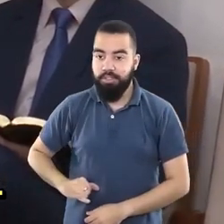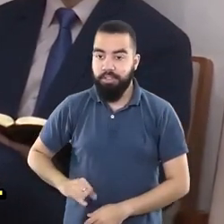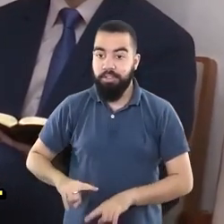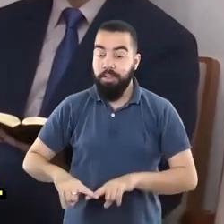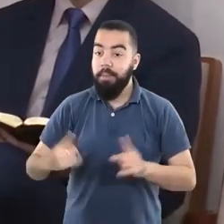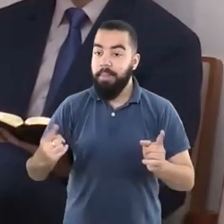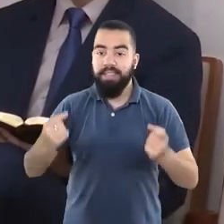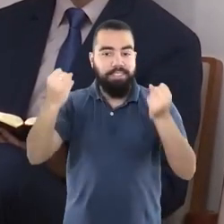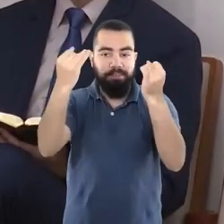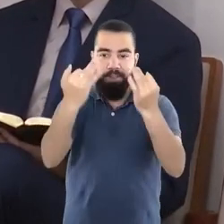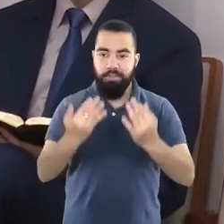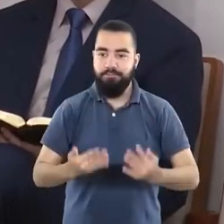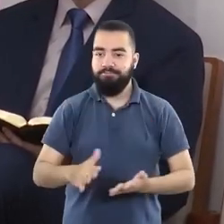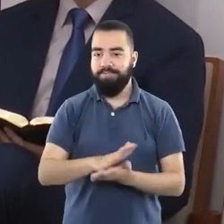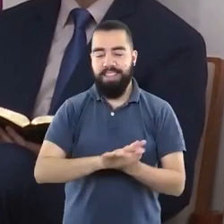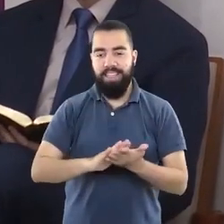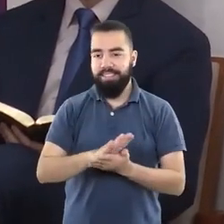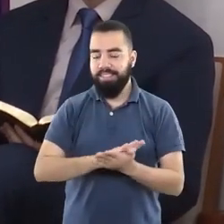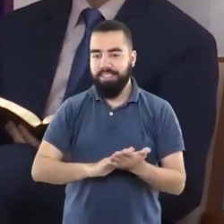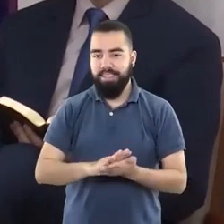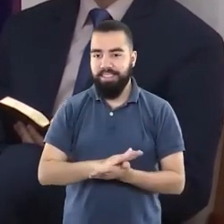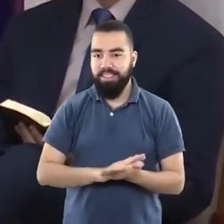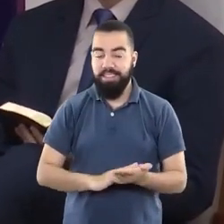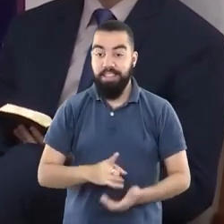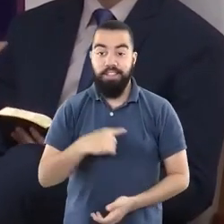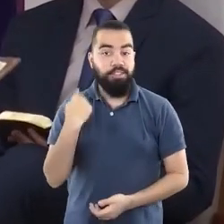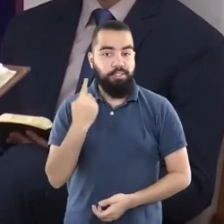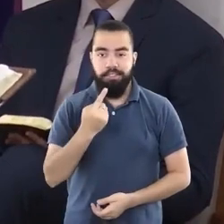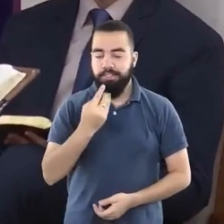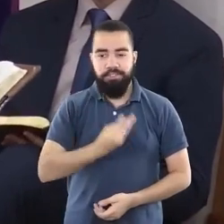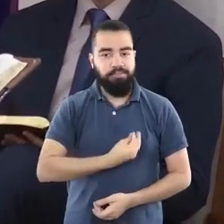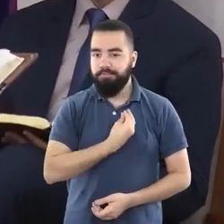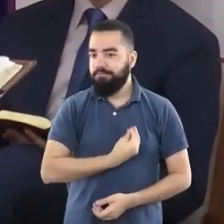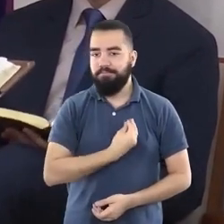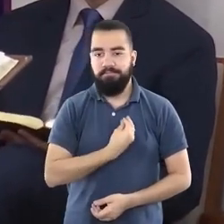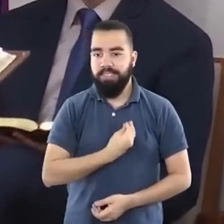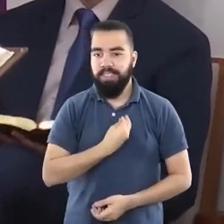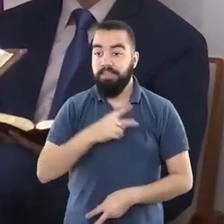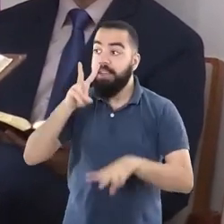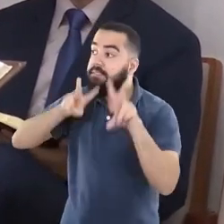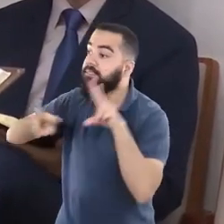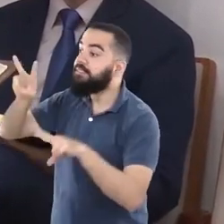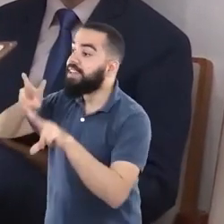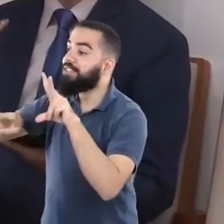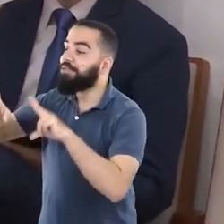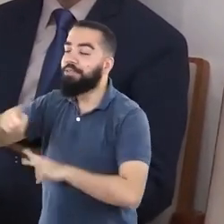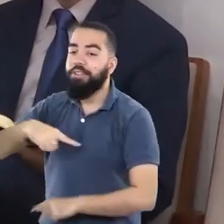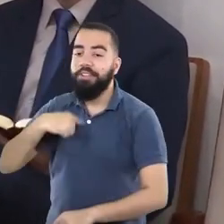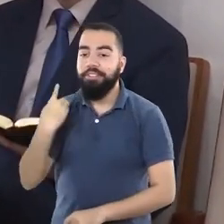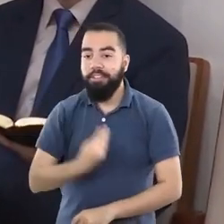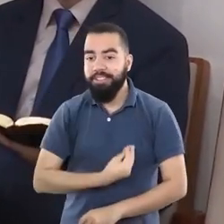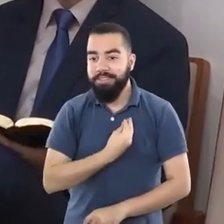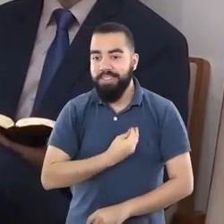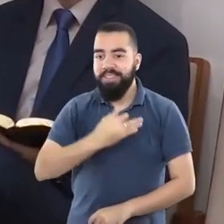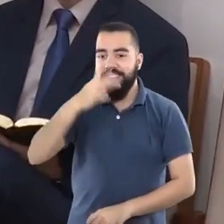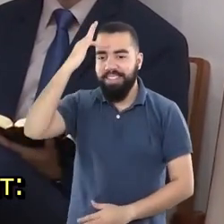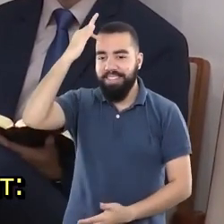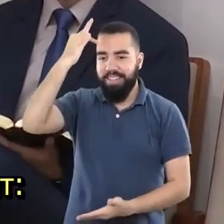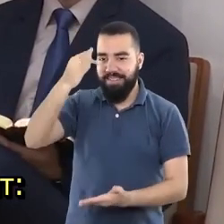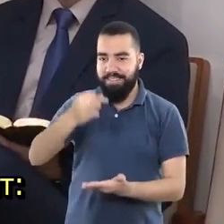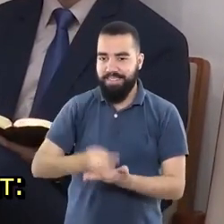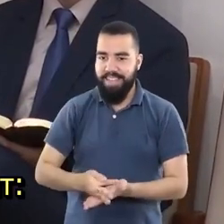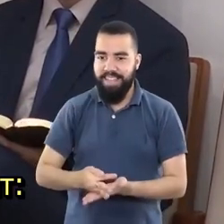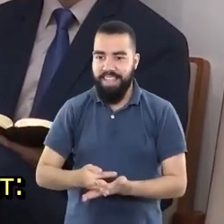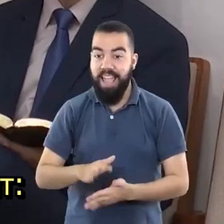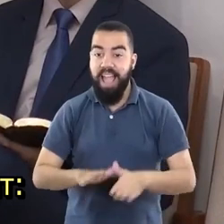explicações. É por isso que a Bíblia diz que nós não vivemos pelo que enxergamos, nós vivemos pela fé. De